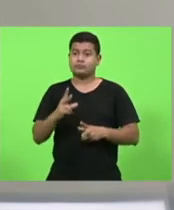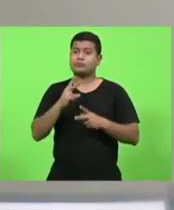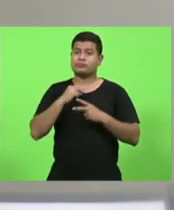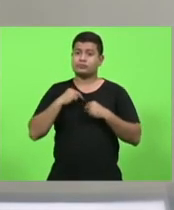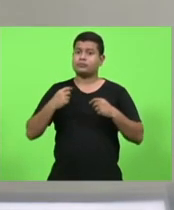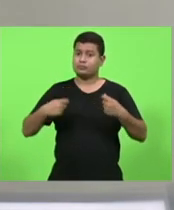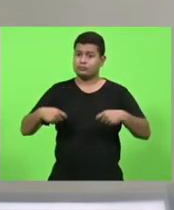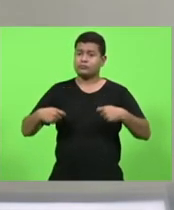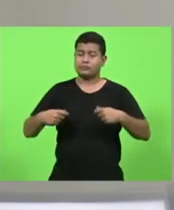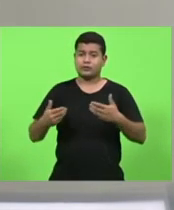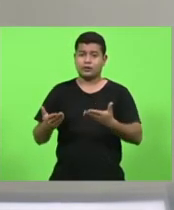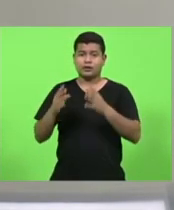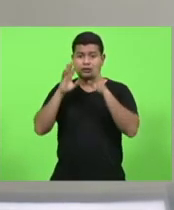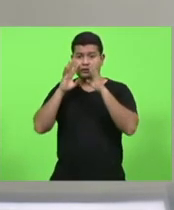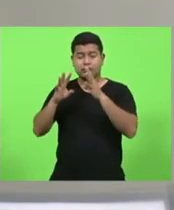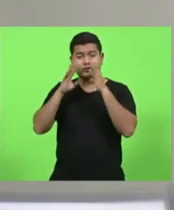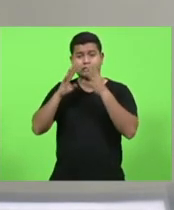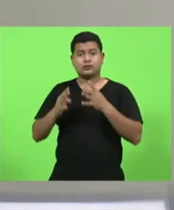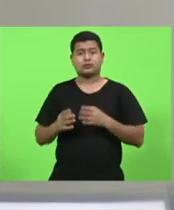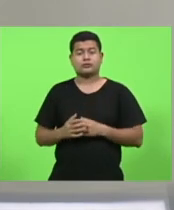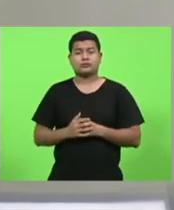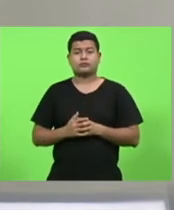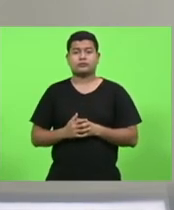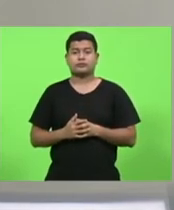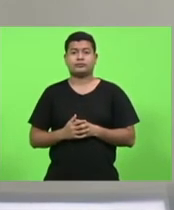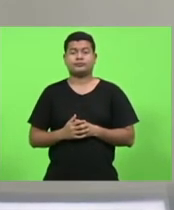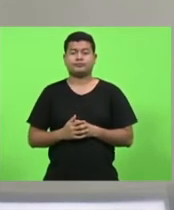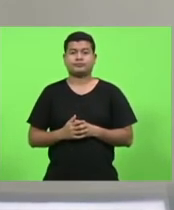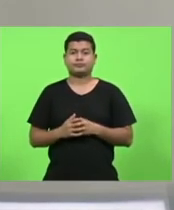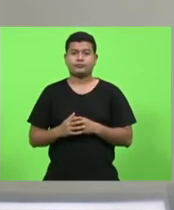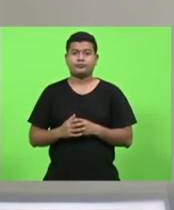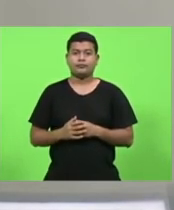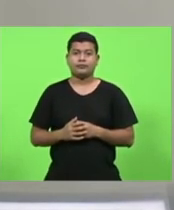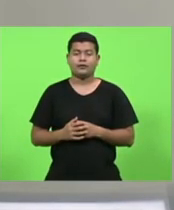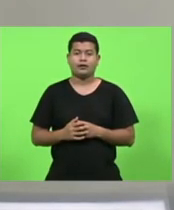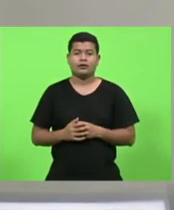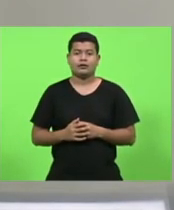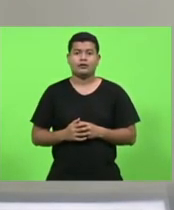atenção diferenciada. Eu